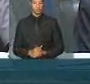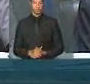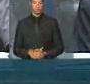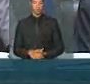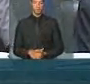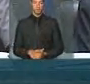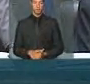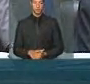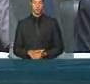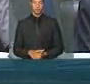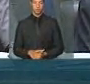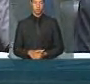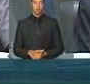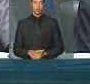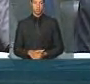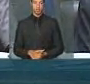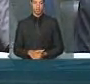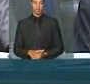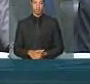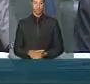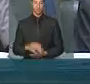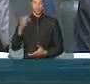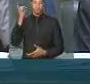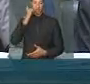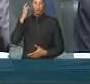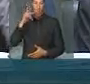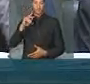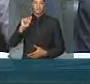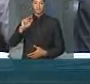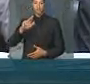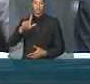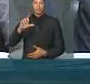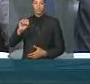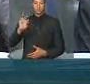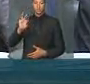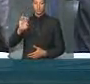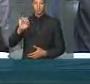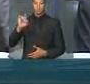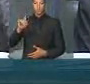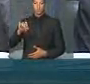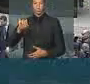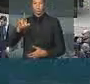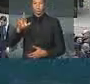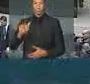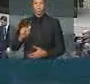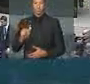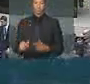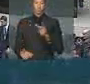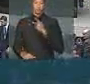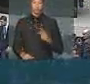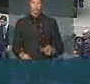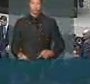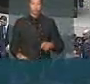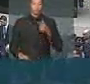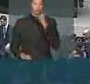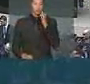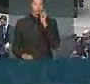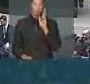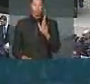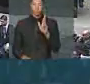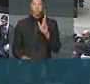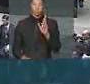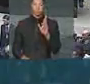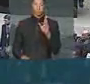e ainda vou dar a palavra ao deputado Paulo Teixeira uma palavra ao deputado Paulo Teixeira senhor presidente senhores